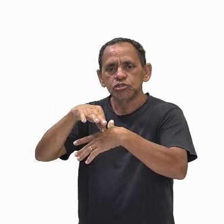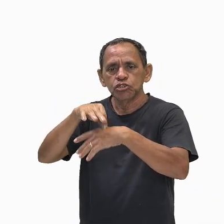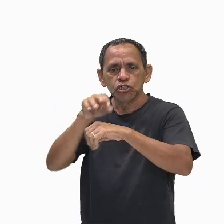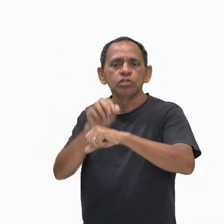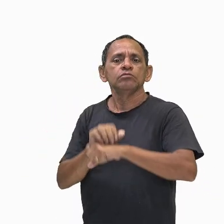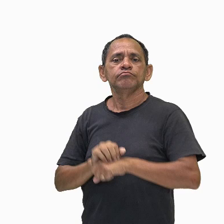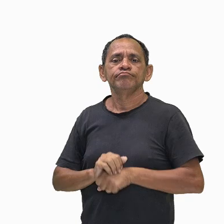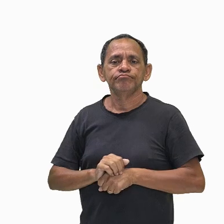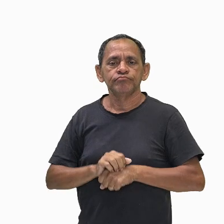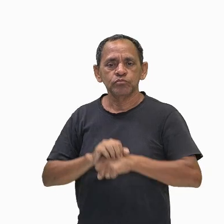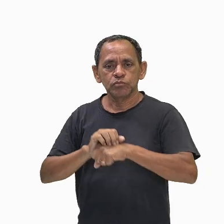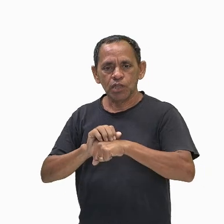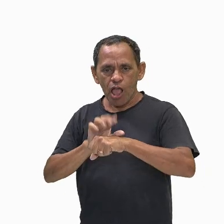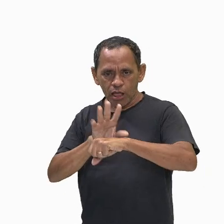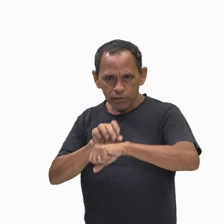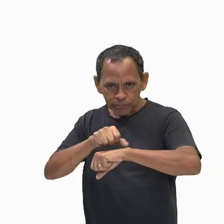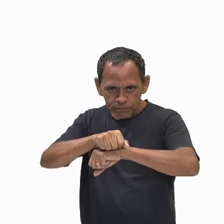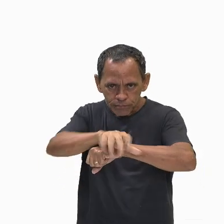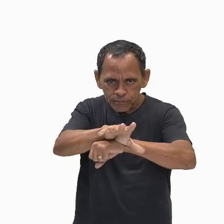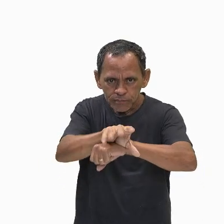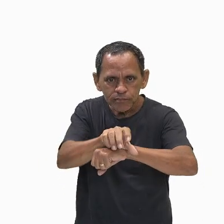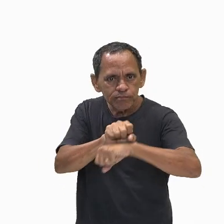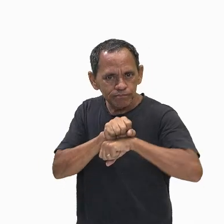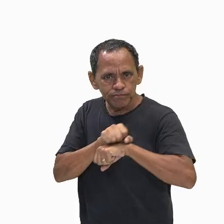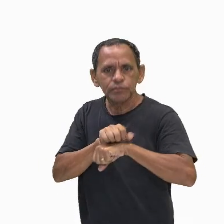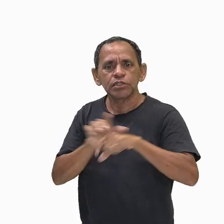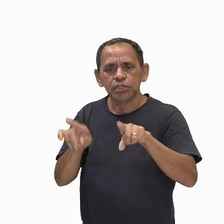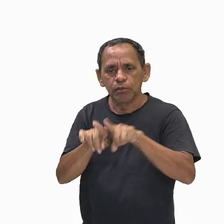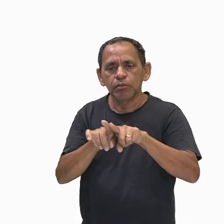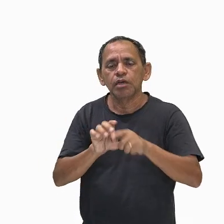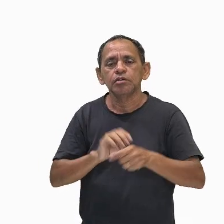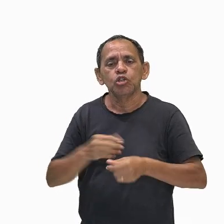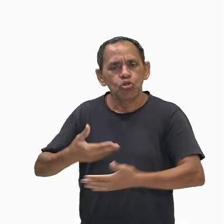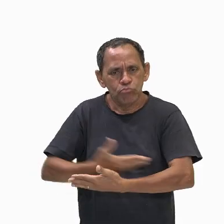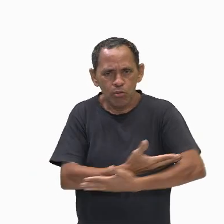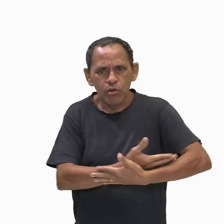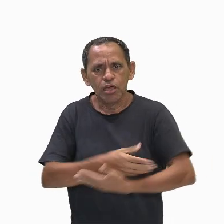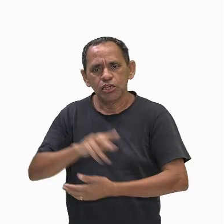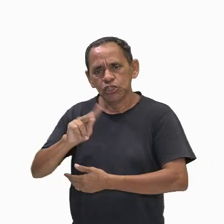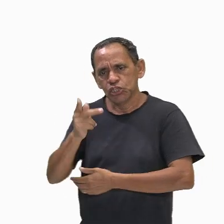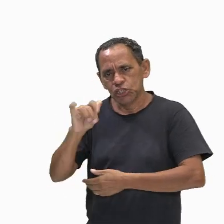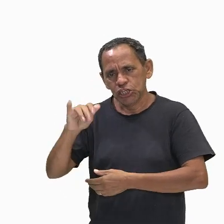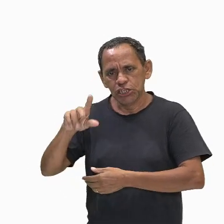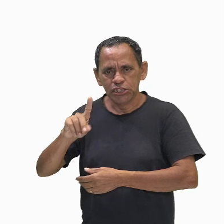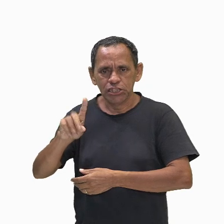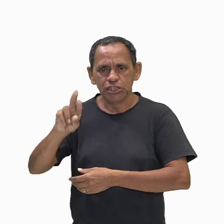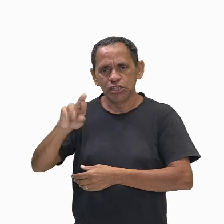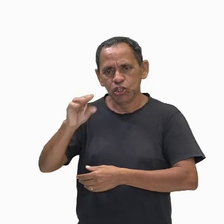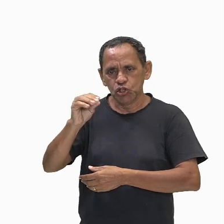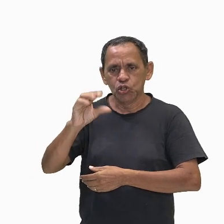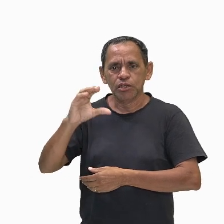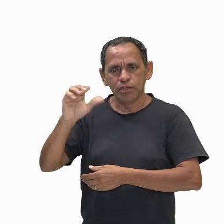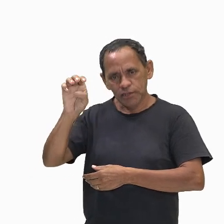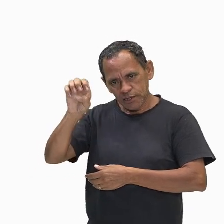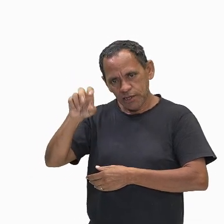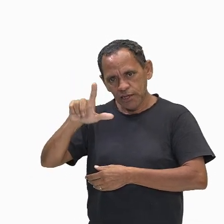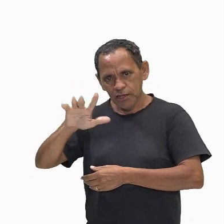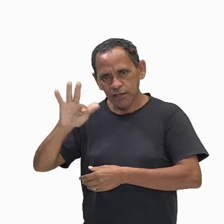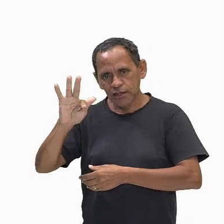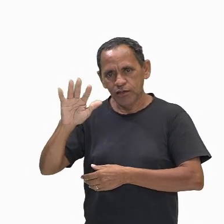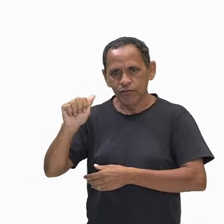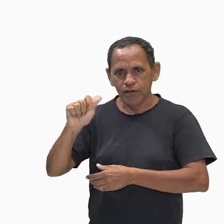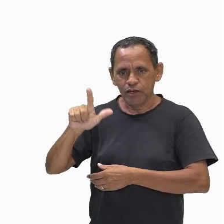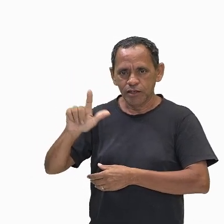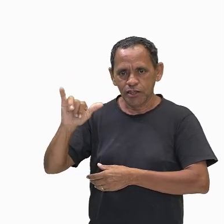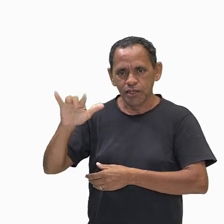adequado, e no bebê causa hidrocefalia, convulsões, atrofia cerebral,